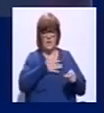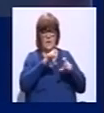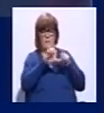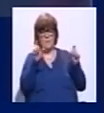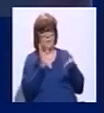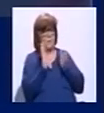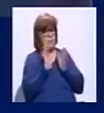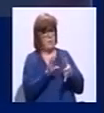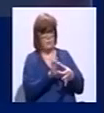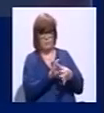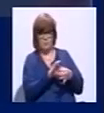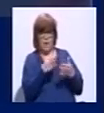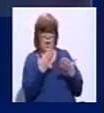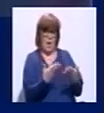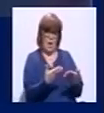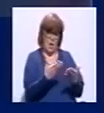necessitam nesta altura